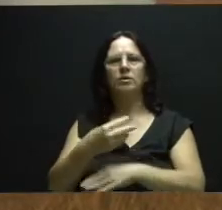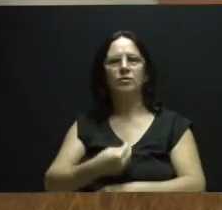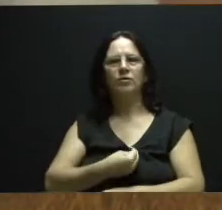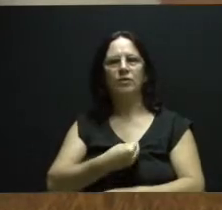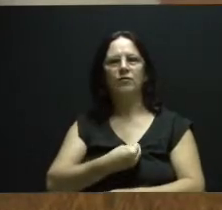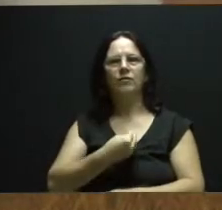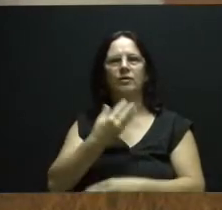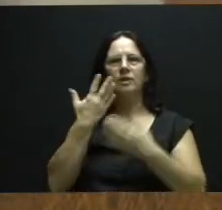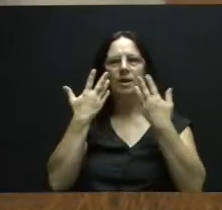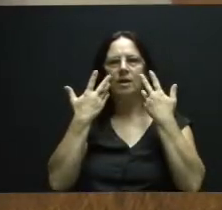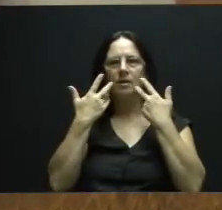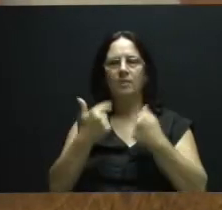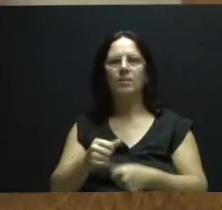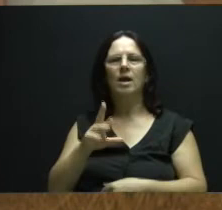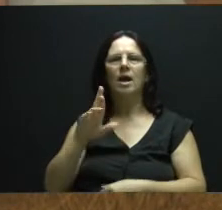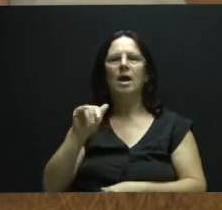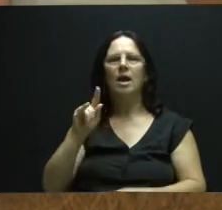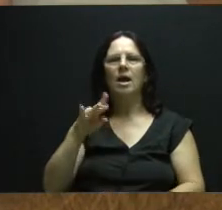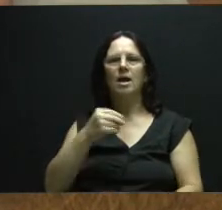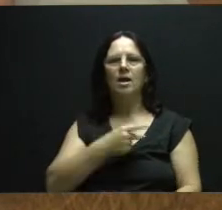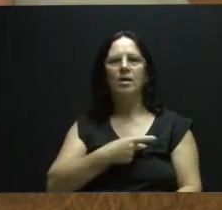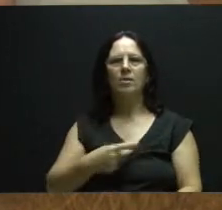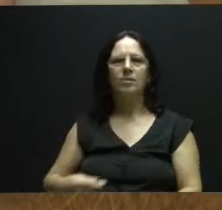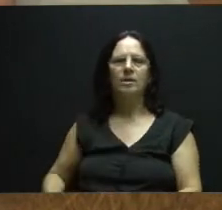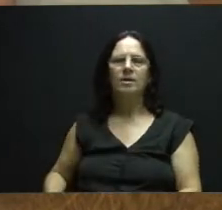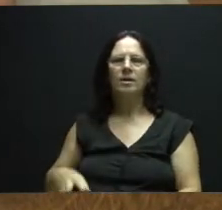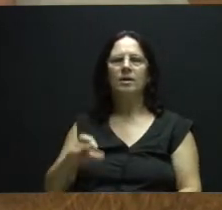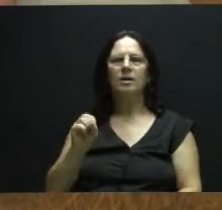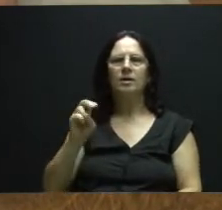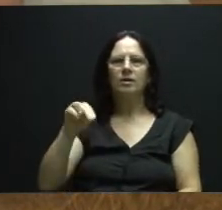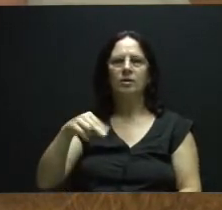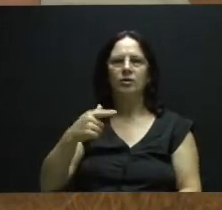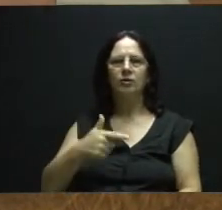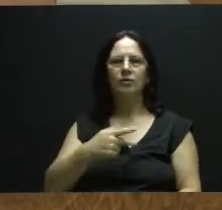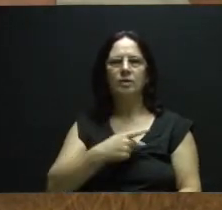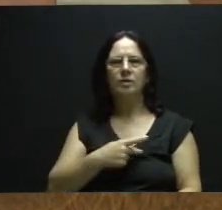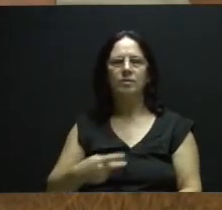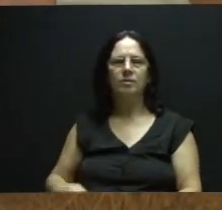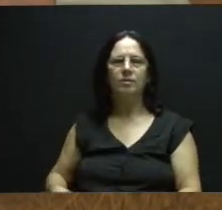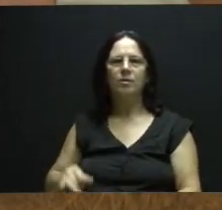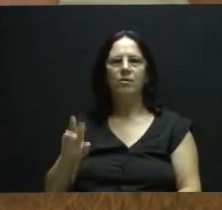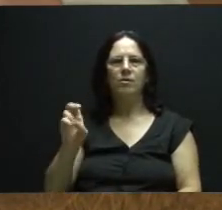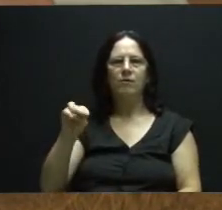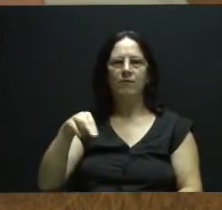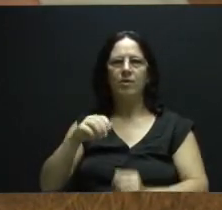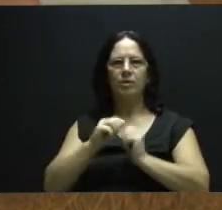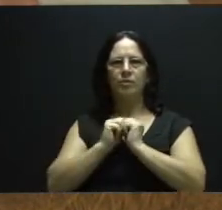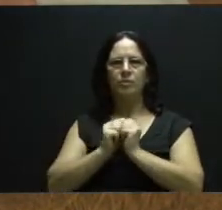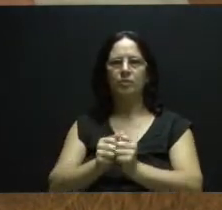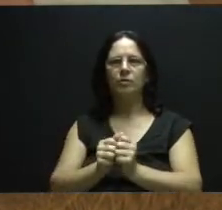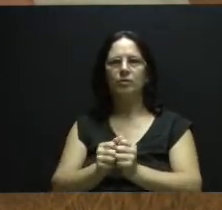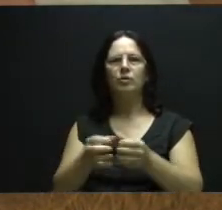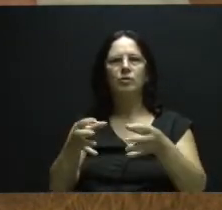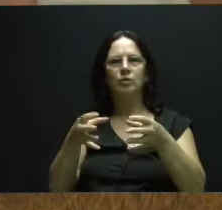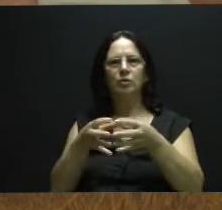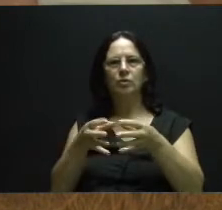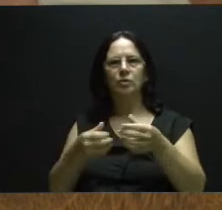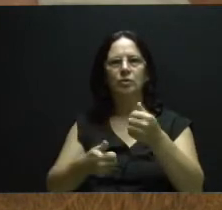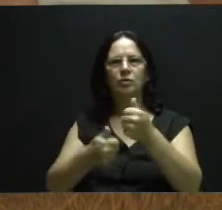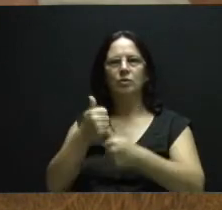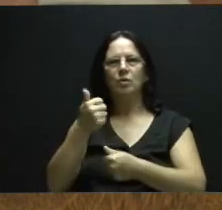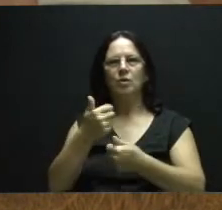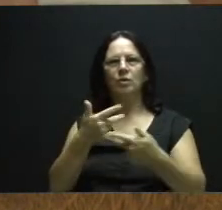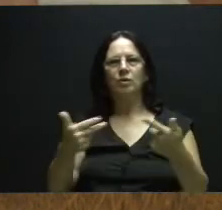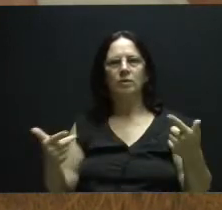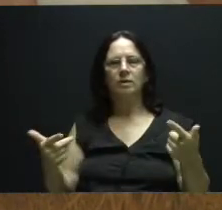animal ricardo oliveira presidente anderson de andrade vice-presidente ivan da silva membro da comissão de esporte